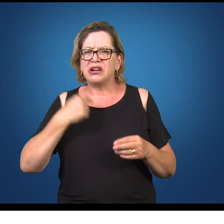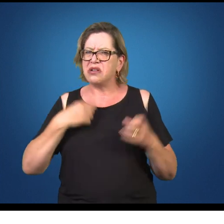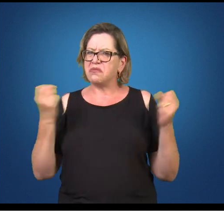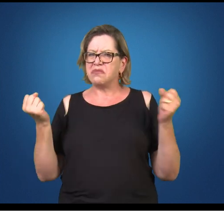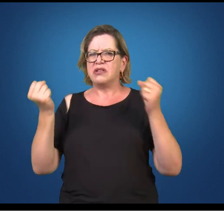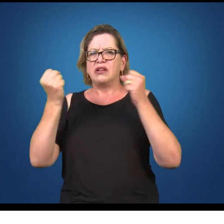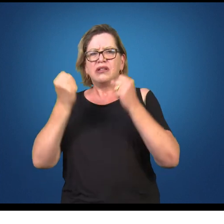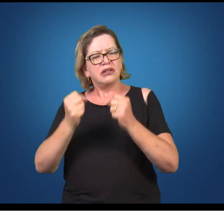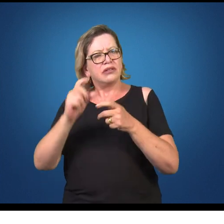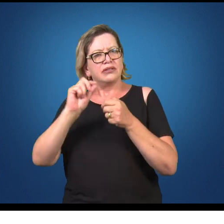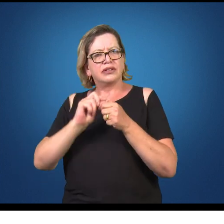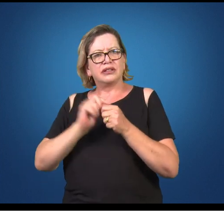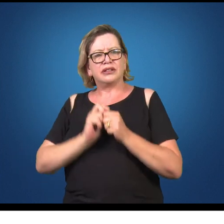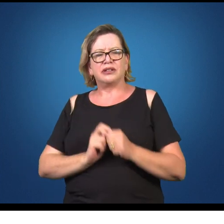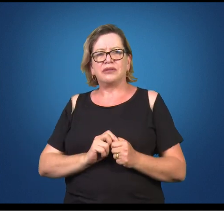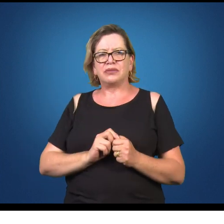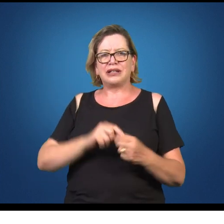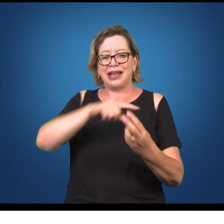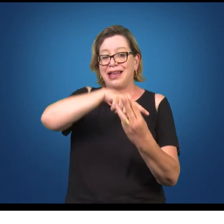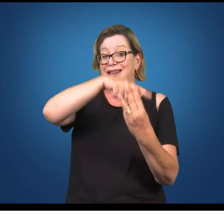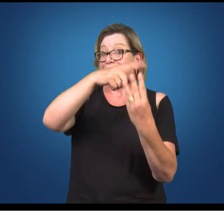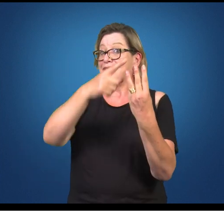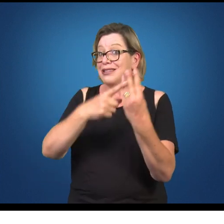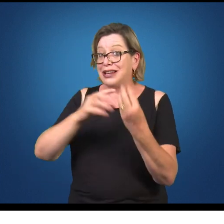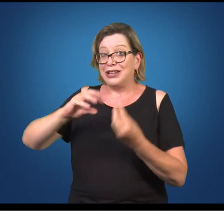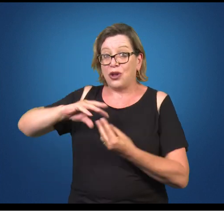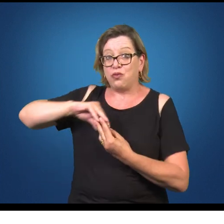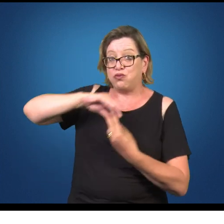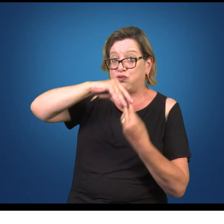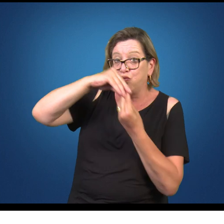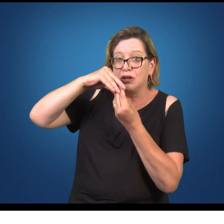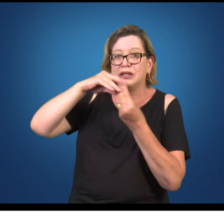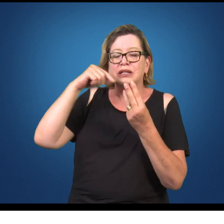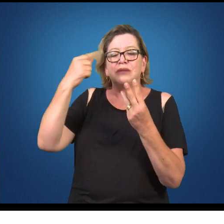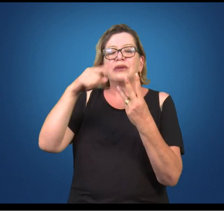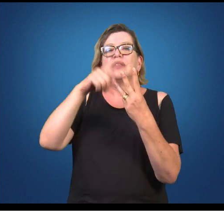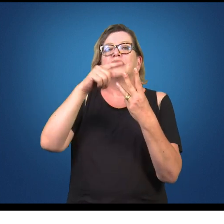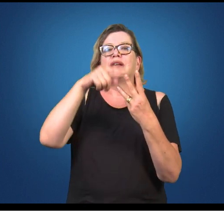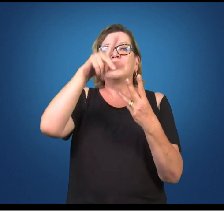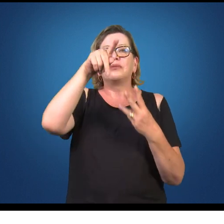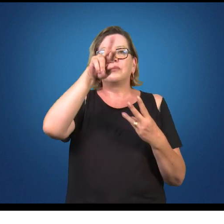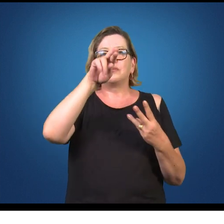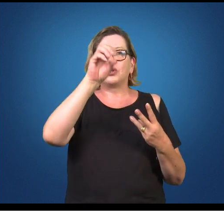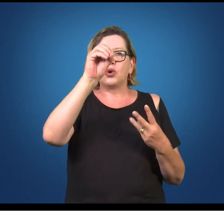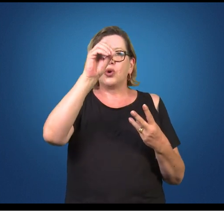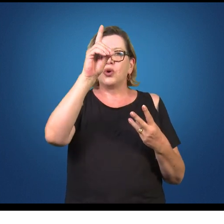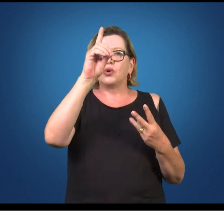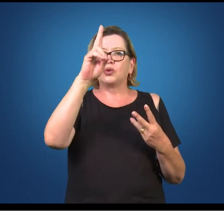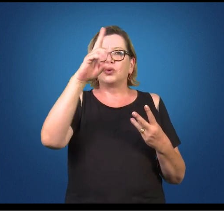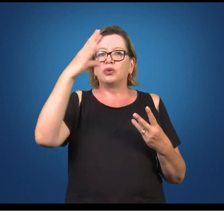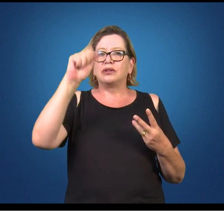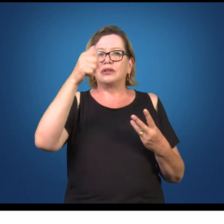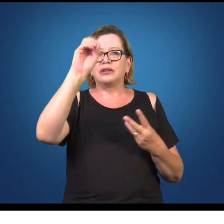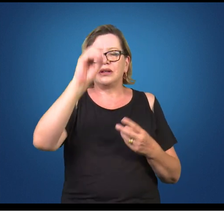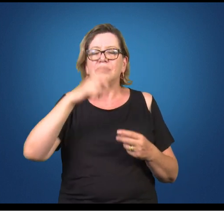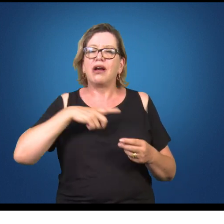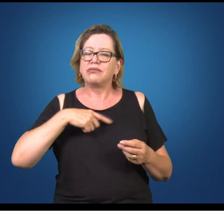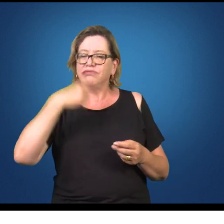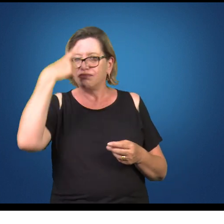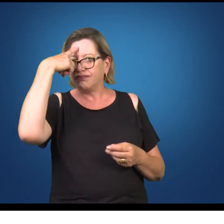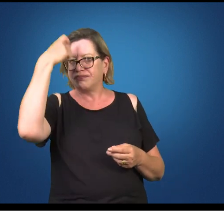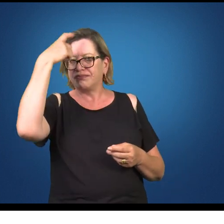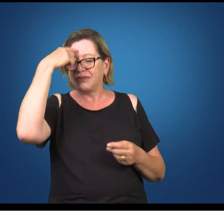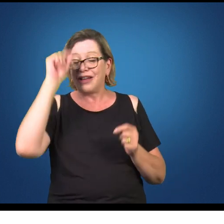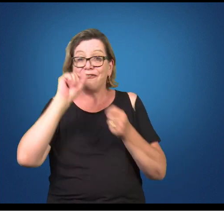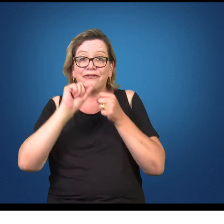fazer aquilo? Porque os três estão interligados, e vem a parte da produção, que a parte da produção envolve a criação,